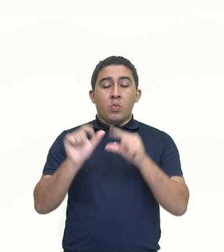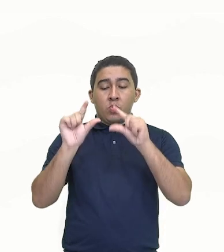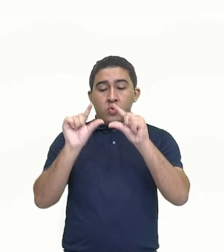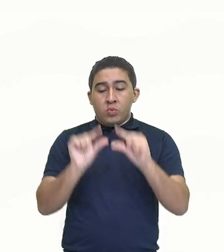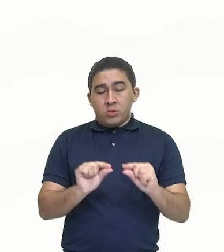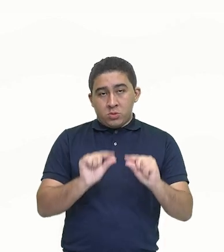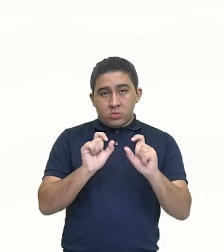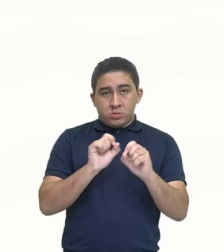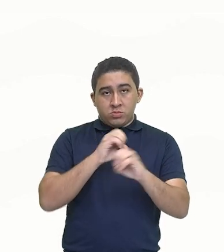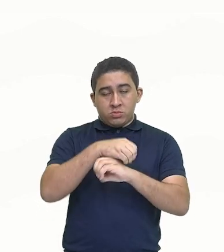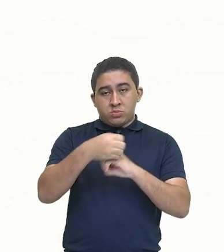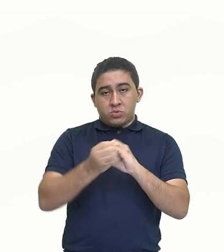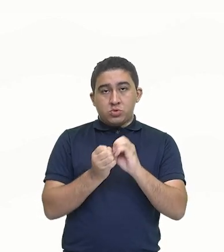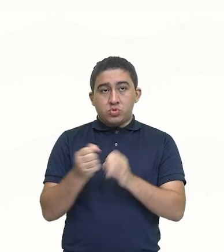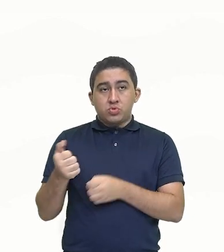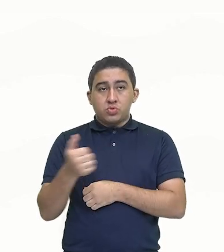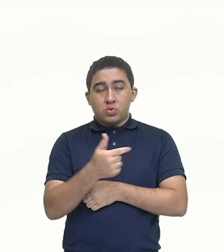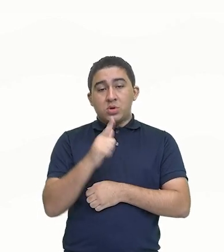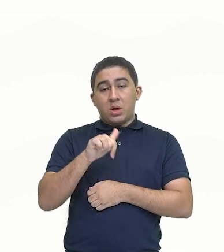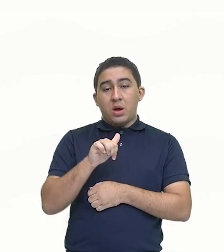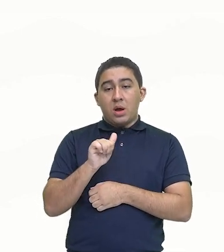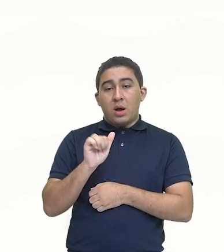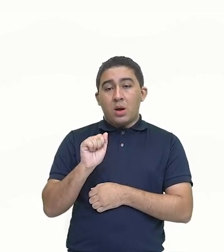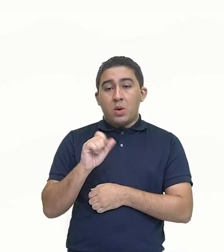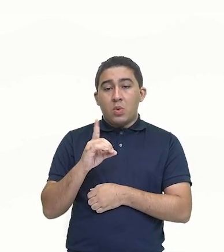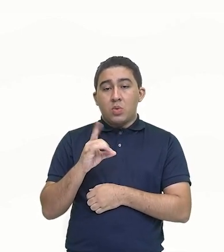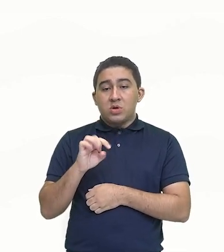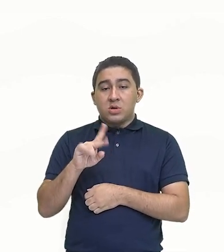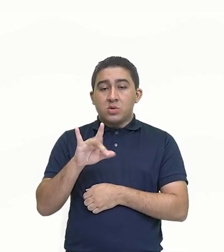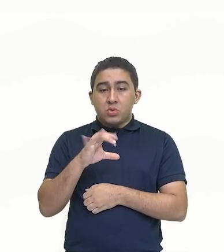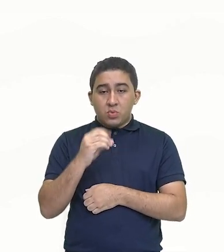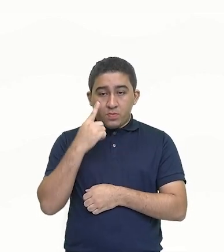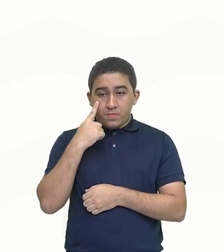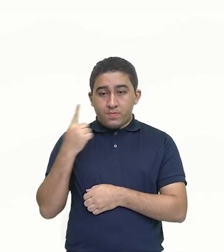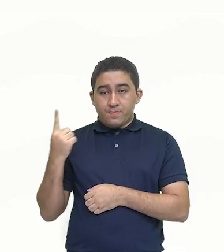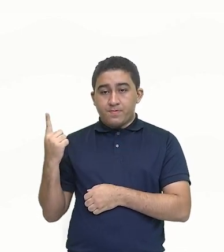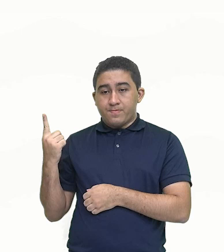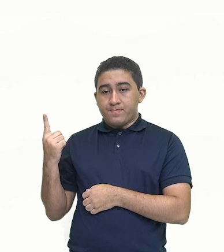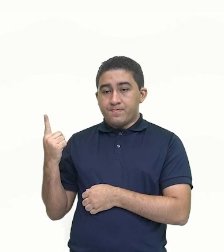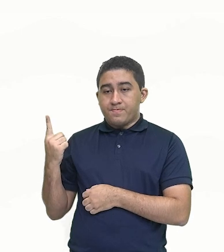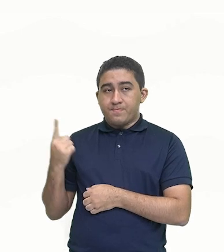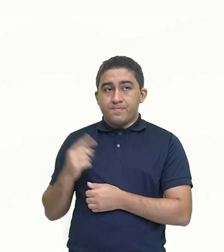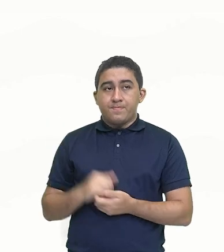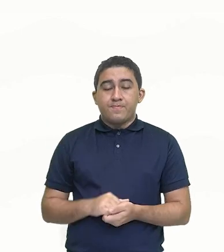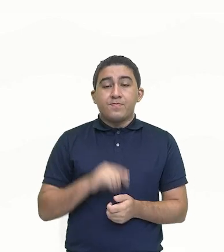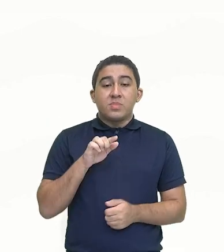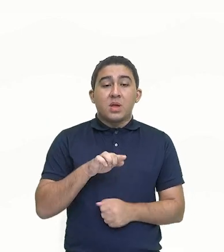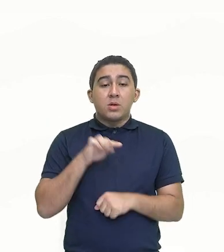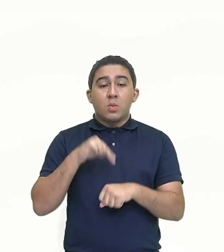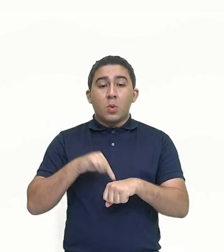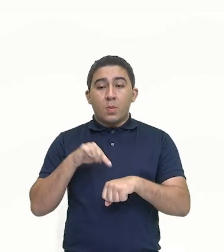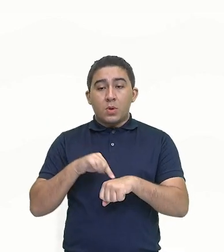12 moléculas de aldeído fosfoglicerídeo. E aí, nesse momento aqui,